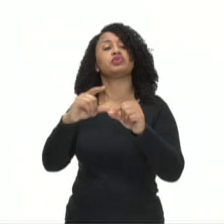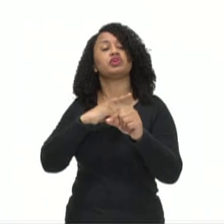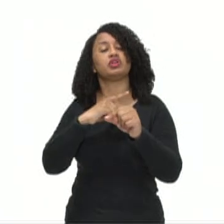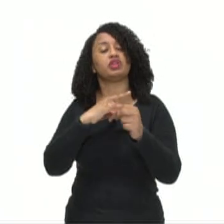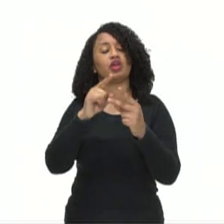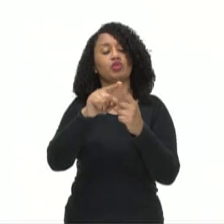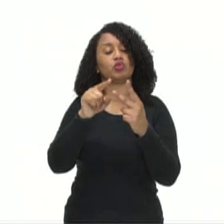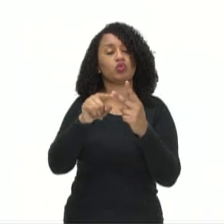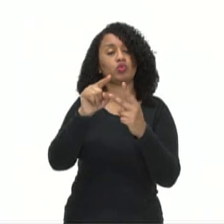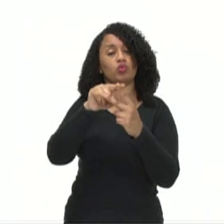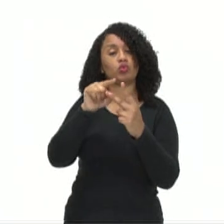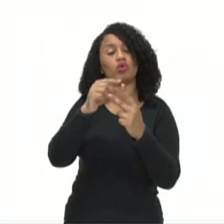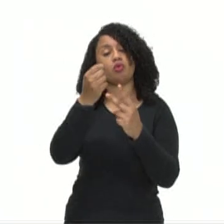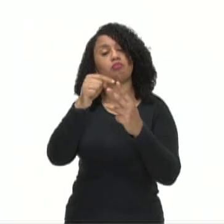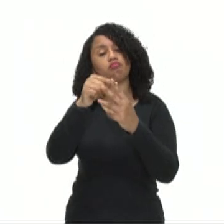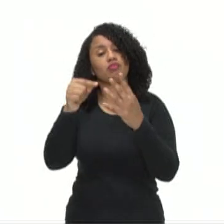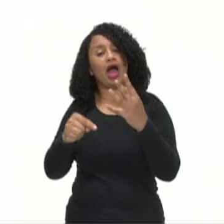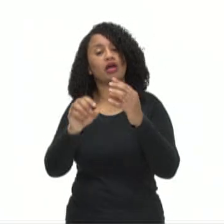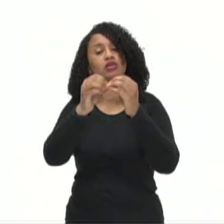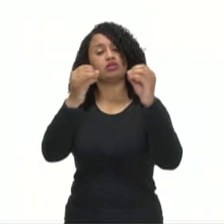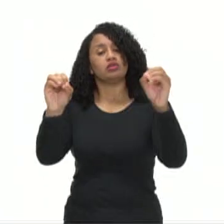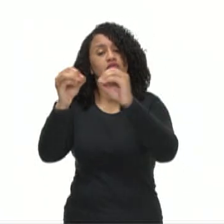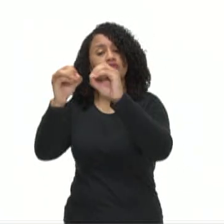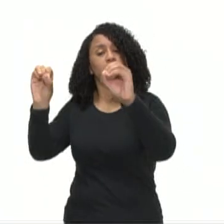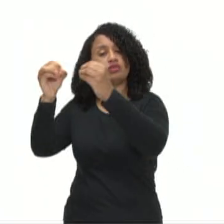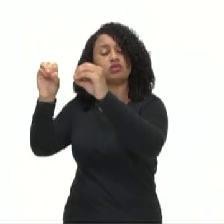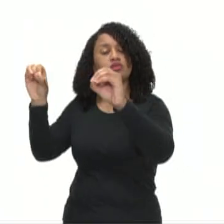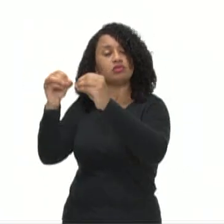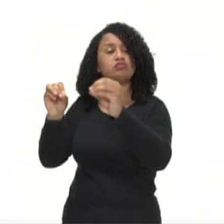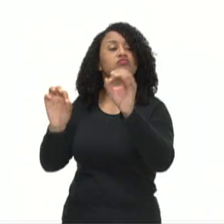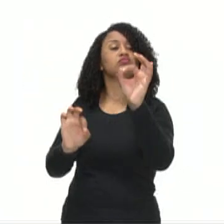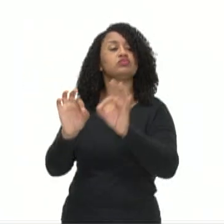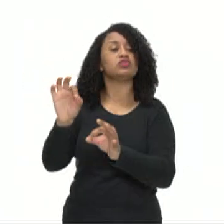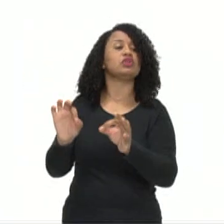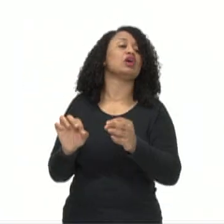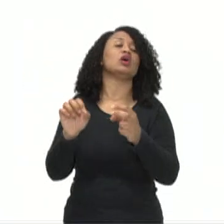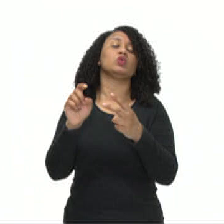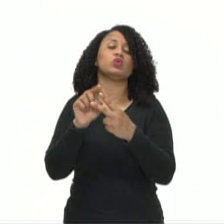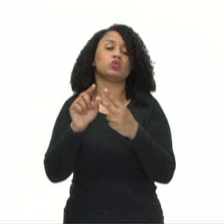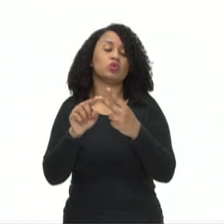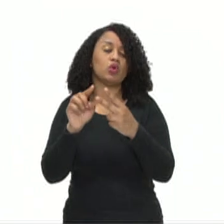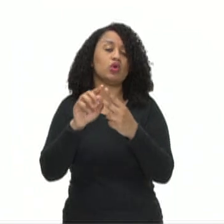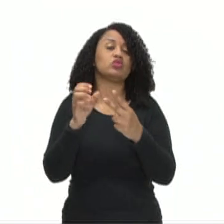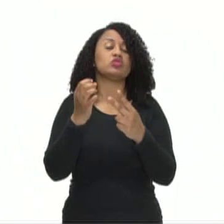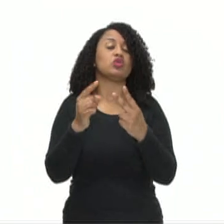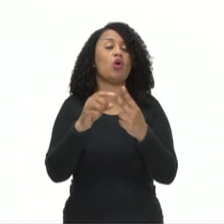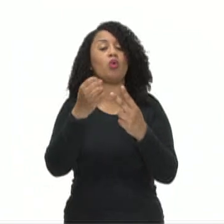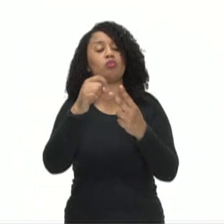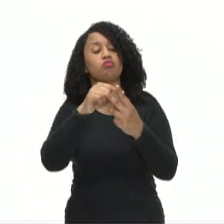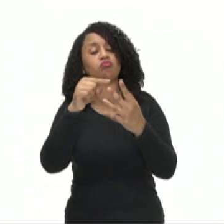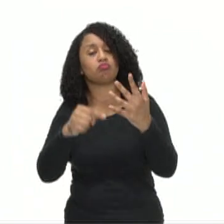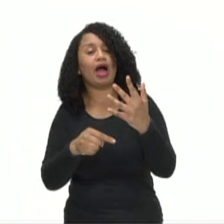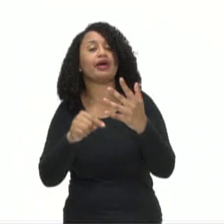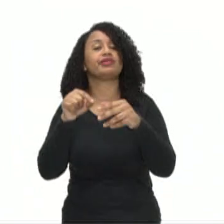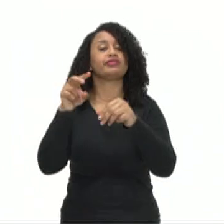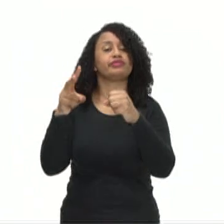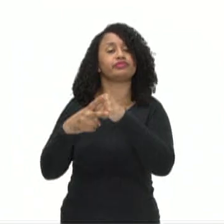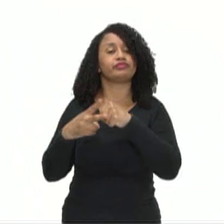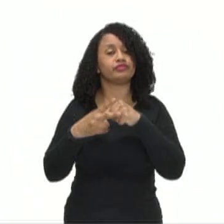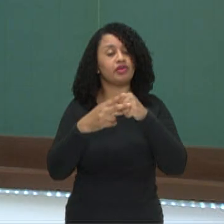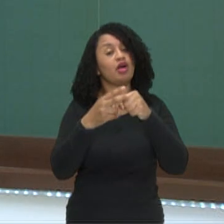por duas ou mais orações construídas em torno de dois ou mais verbos ou locuções